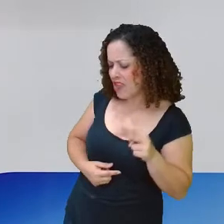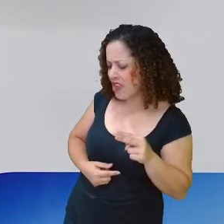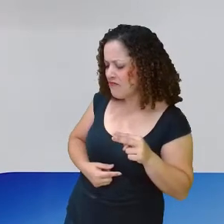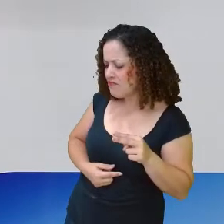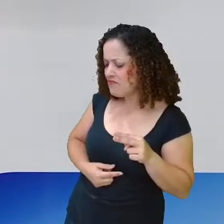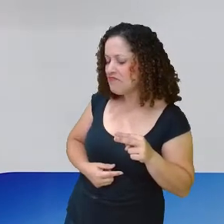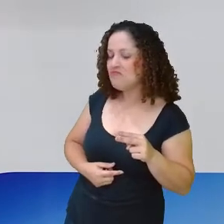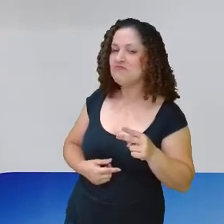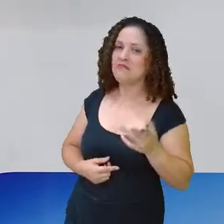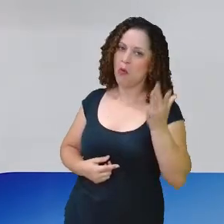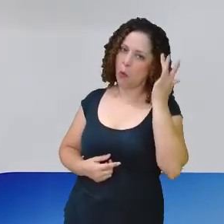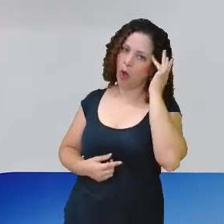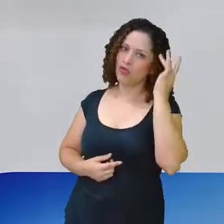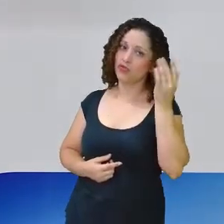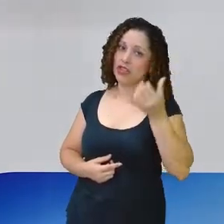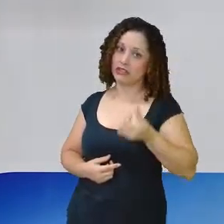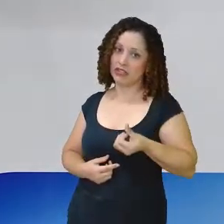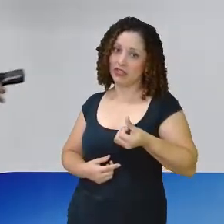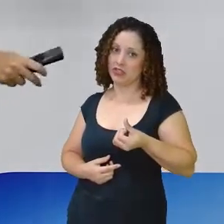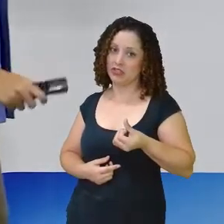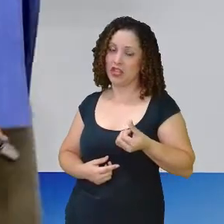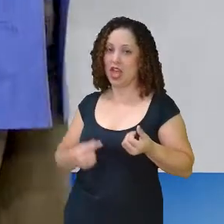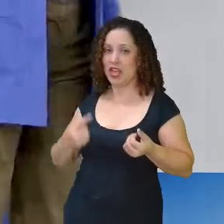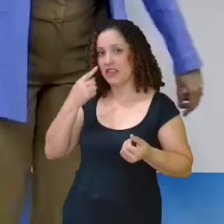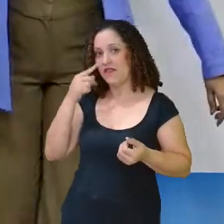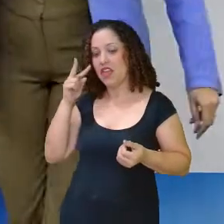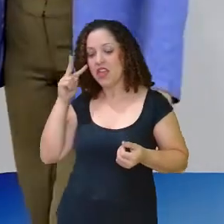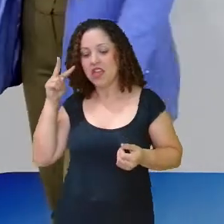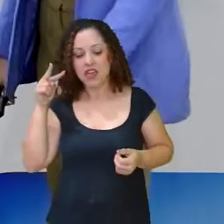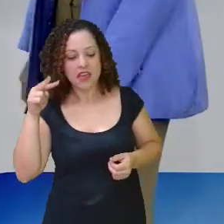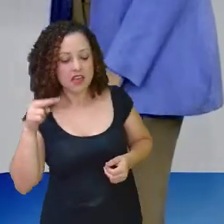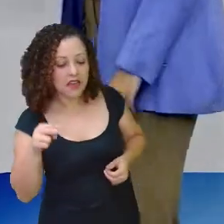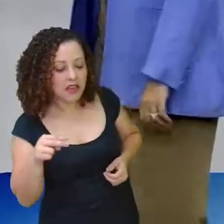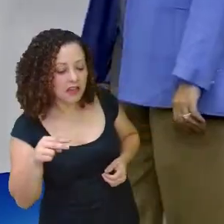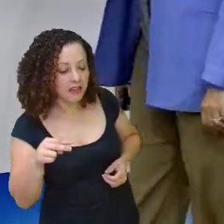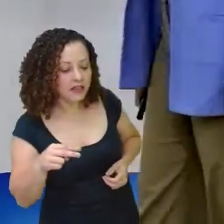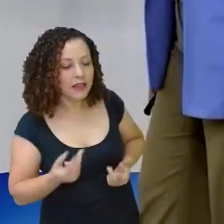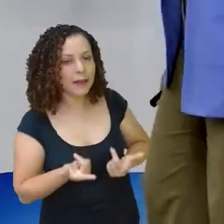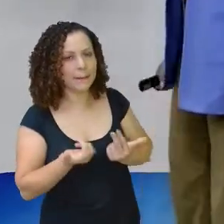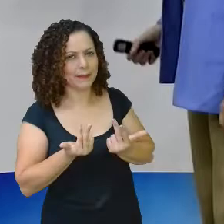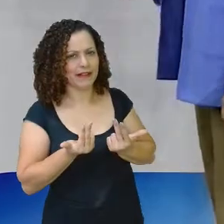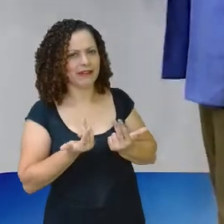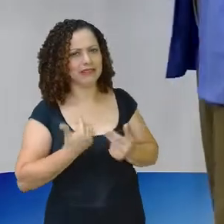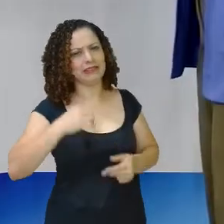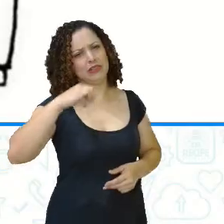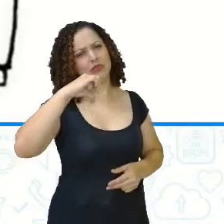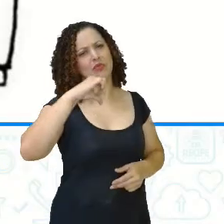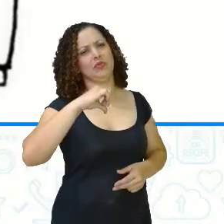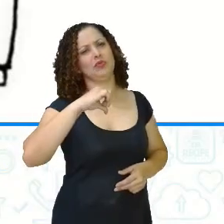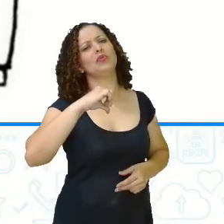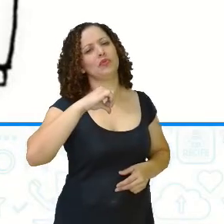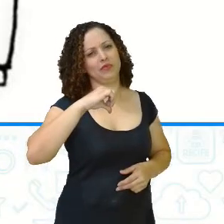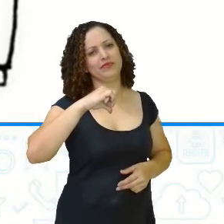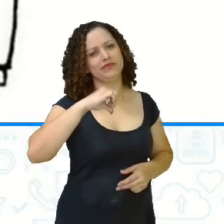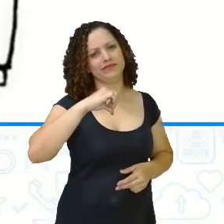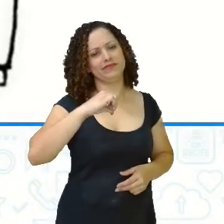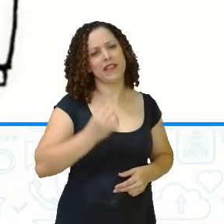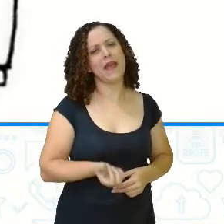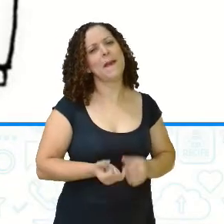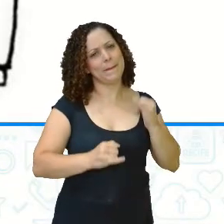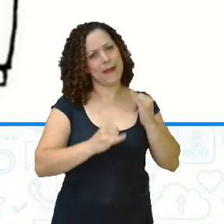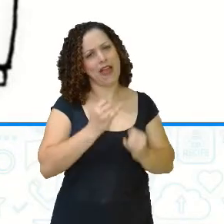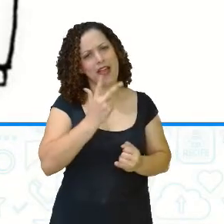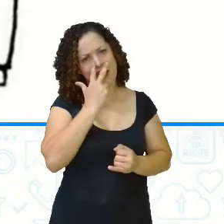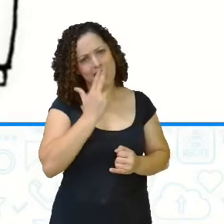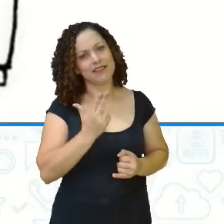que o número é 6. Mas se eu for andar aqui, eu vou até andar hoje no estúdio. Eu estou vindo aqui, ó, pro lado de cá, eu vou olhar nessa ponta de cá, eu vou dizer que é